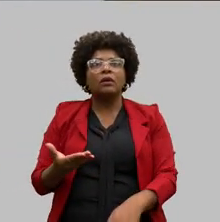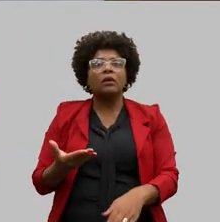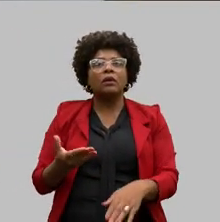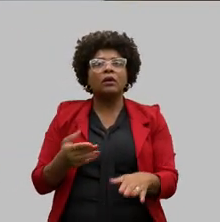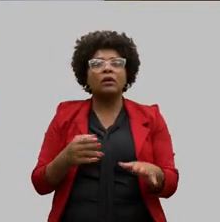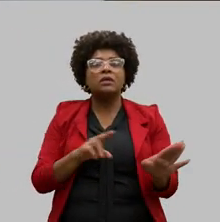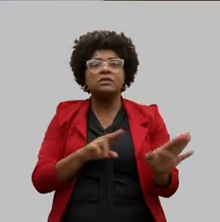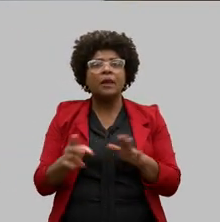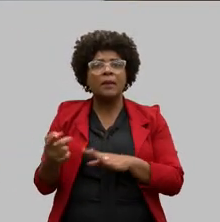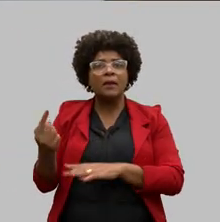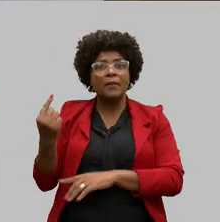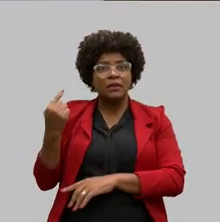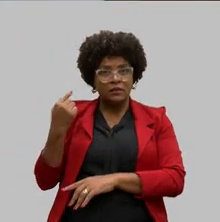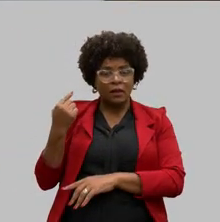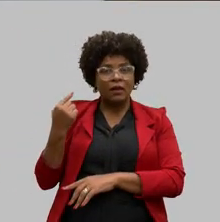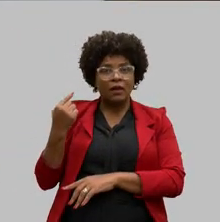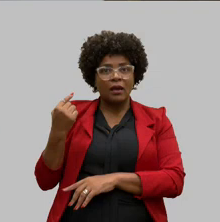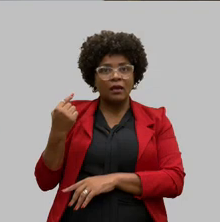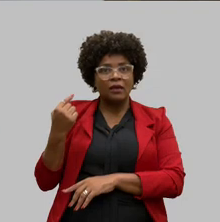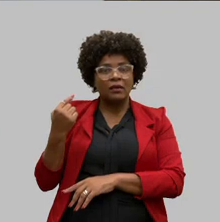fiquei sabendo disso